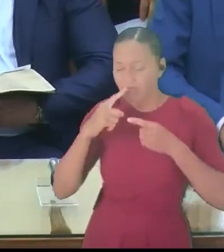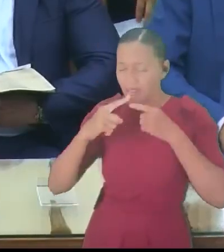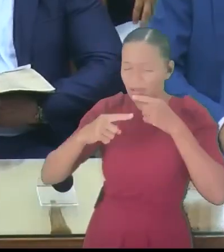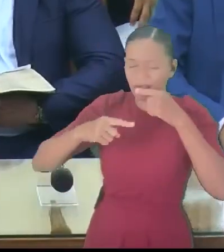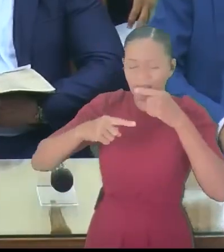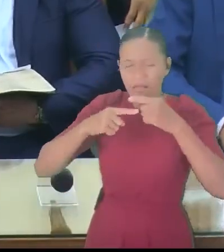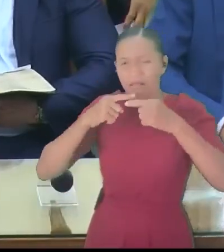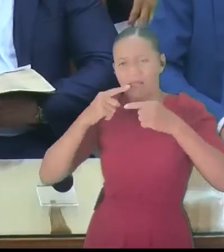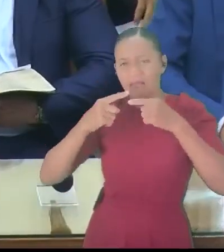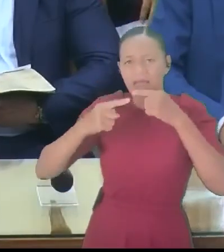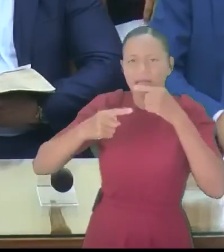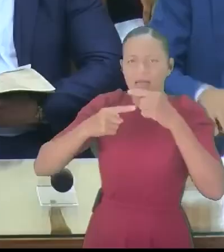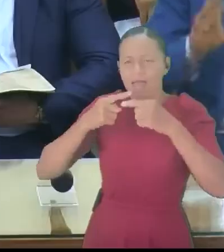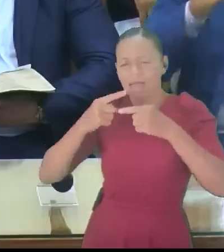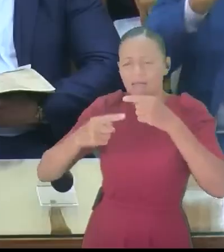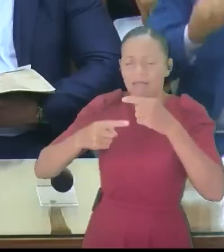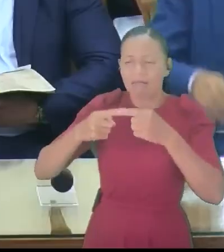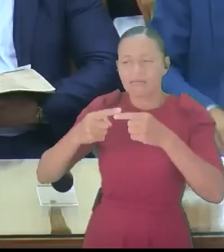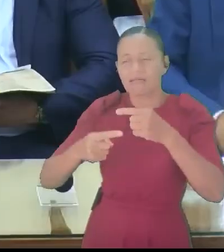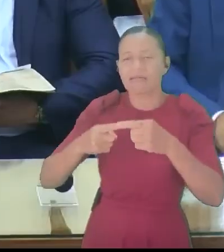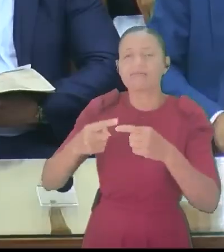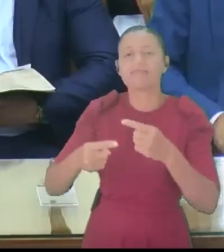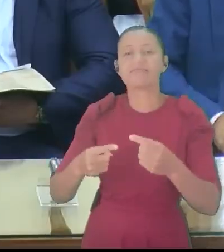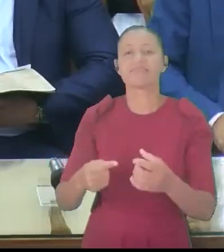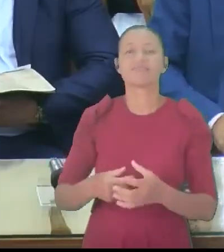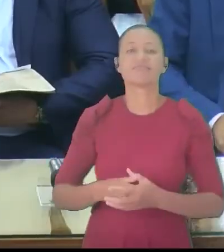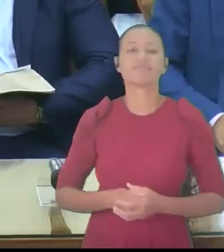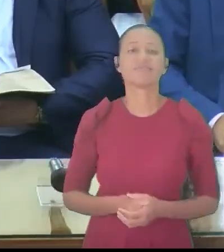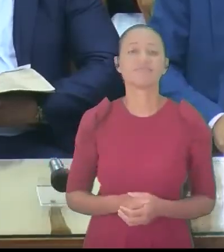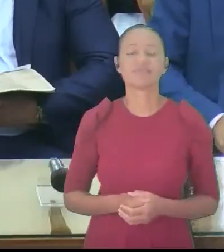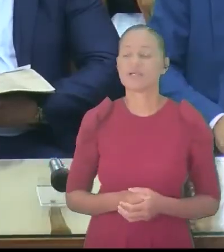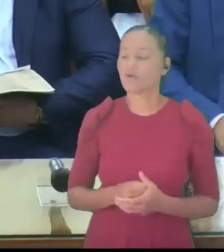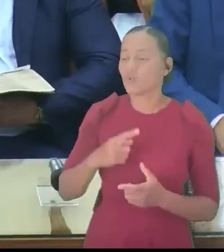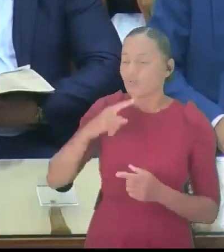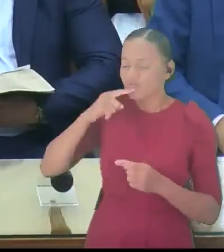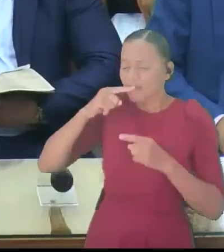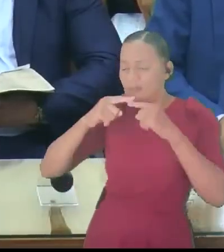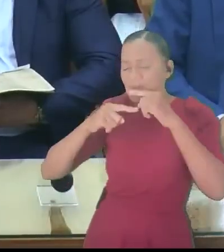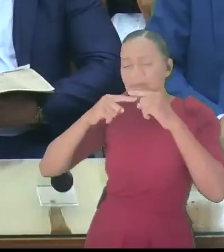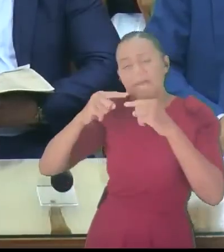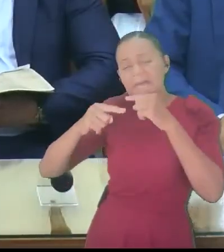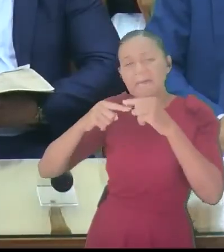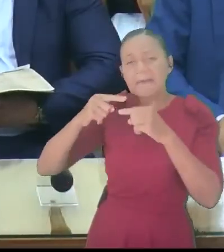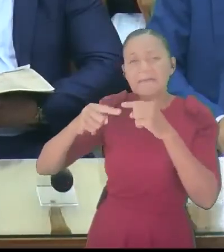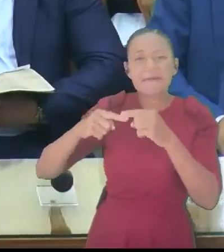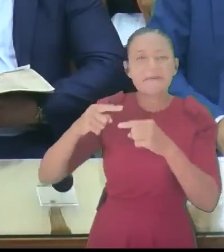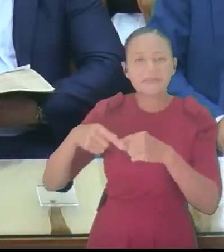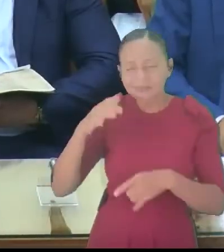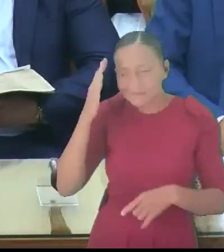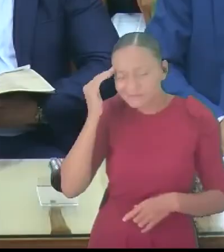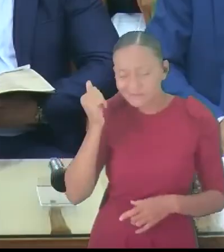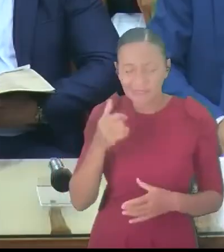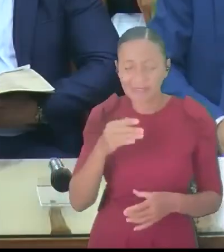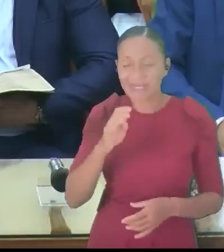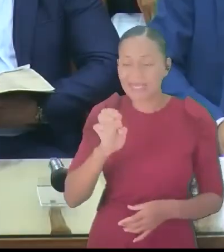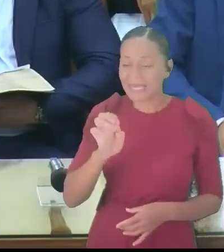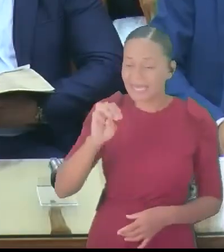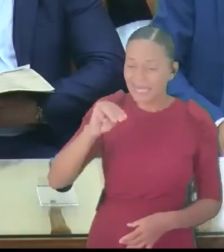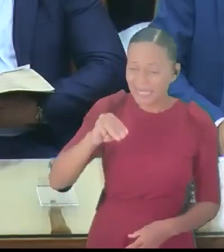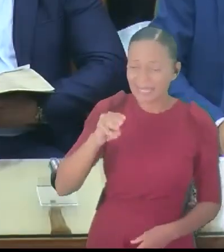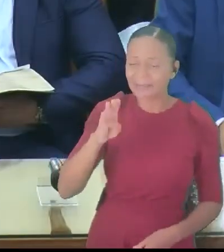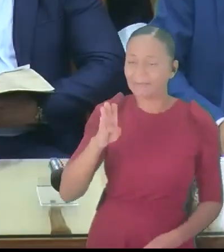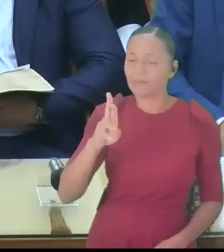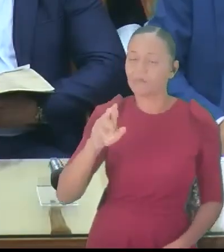ouviu essa expressão? Embromando. Quem já ouviu essa expressão? O que é embromar? Embromar, vocês não sabem, mas eu vou explicar para vocês.